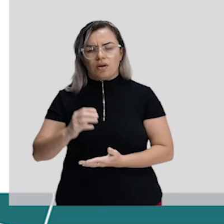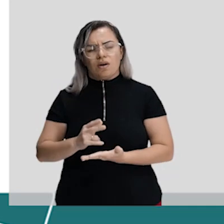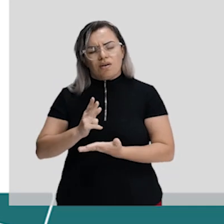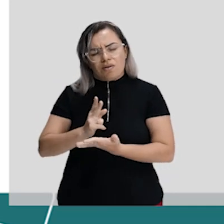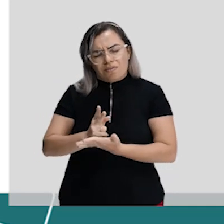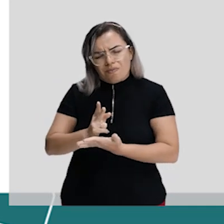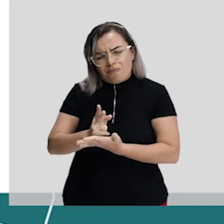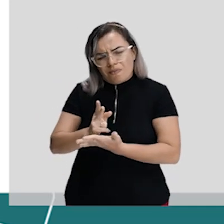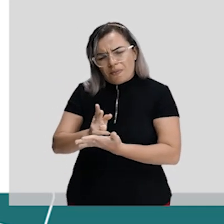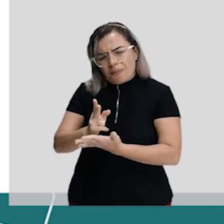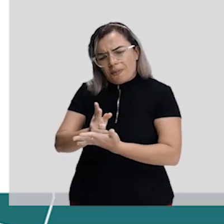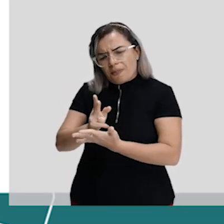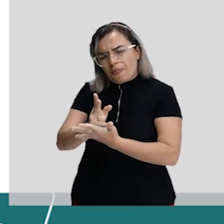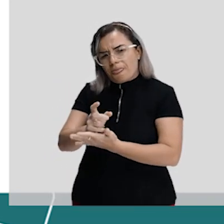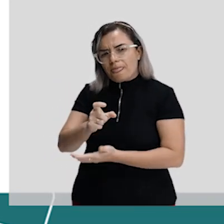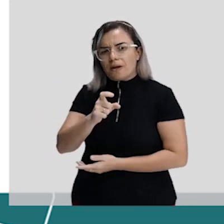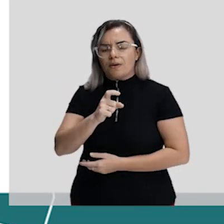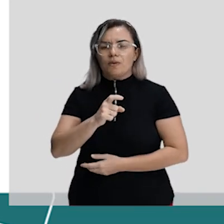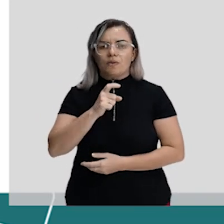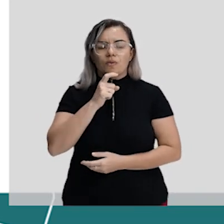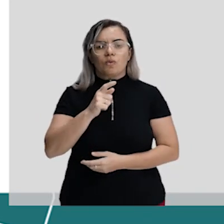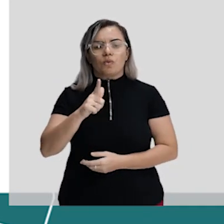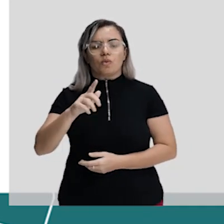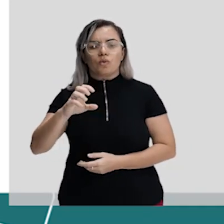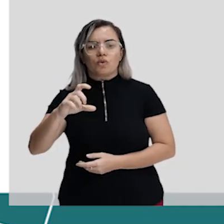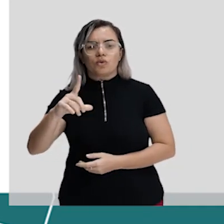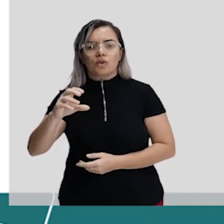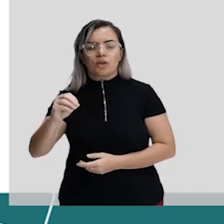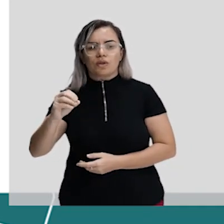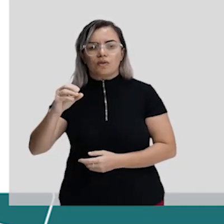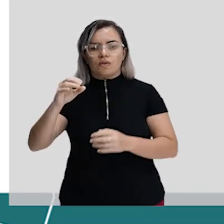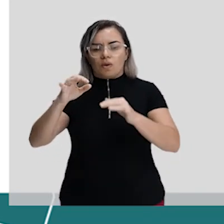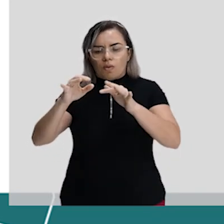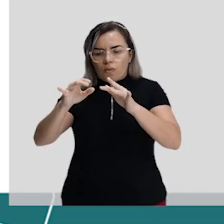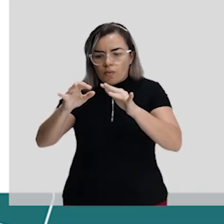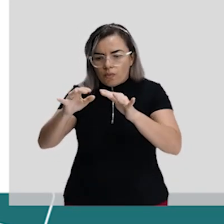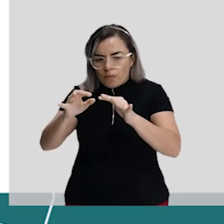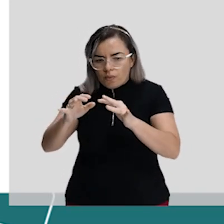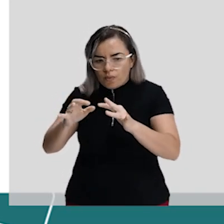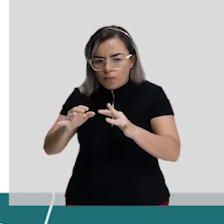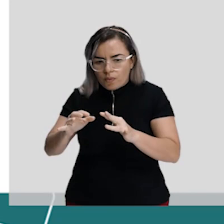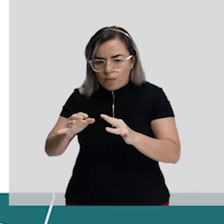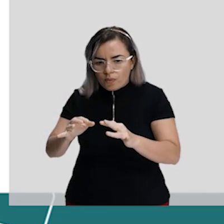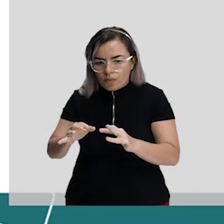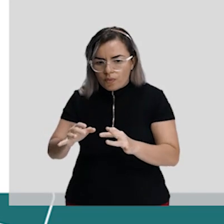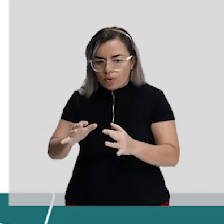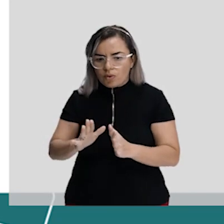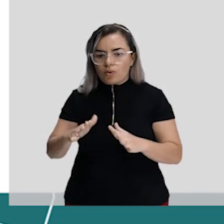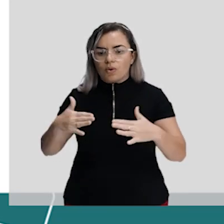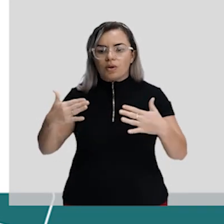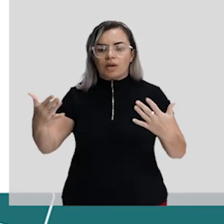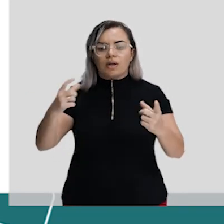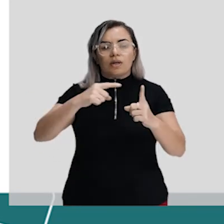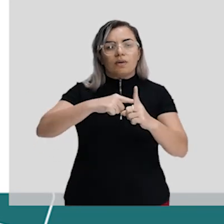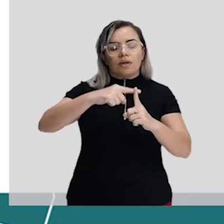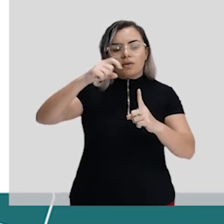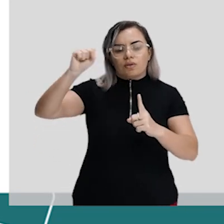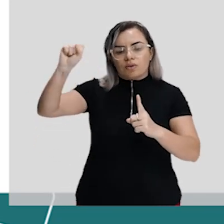Enquanto houver gelo, a temperatura do sistema, o que acontece com ela? Letra A, permanece